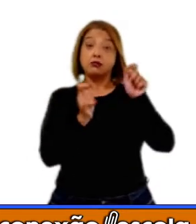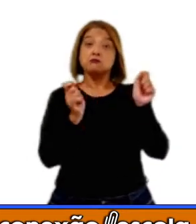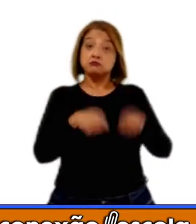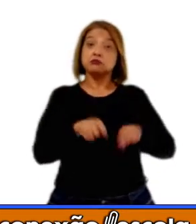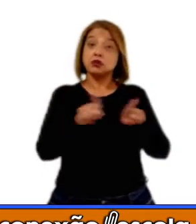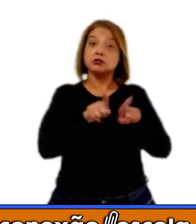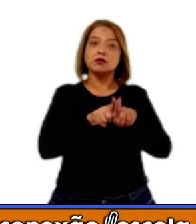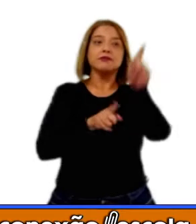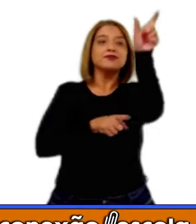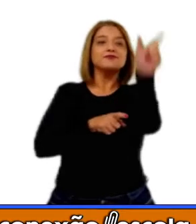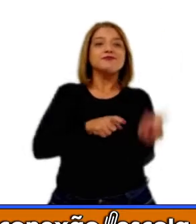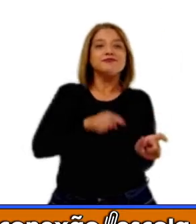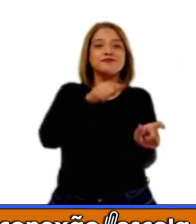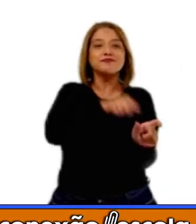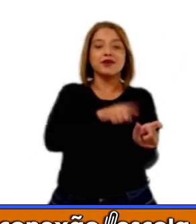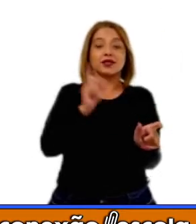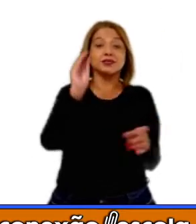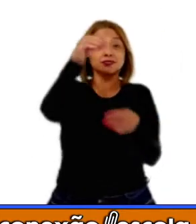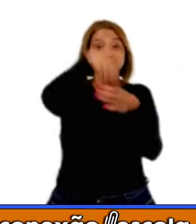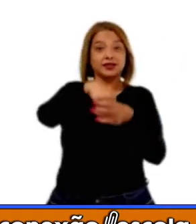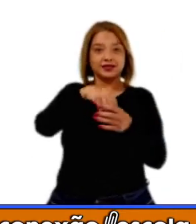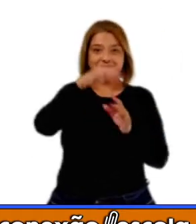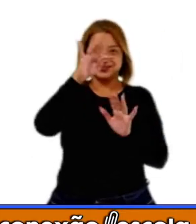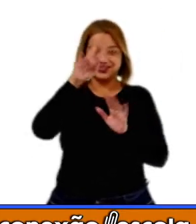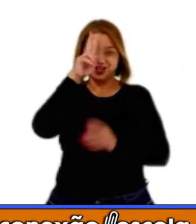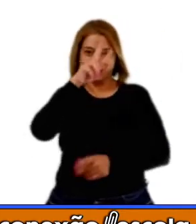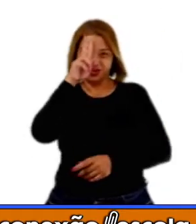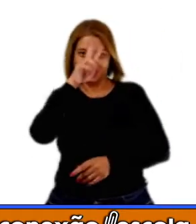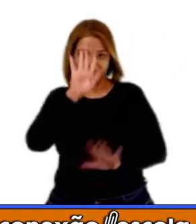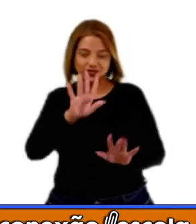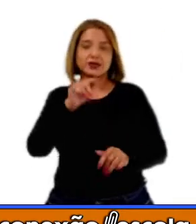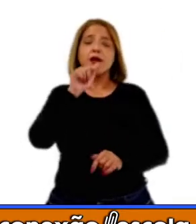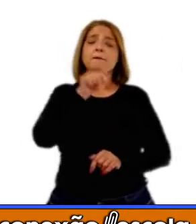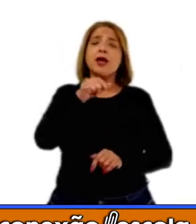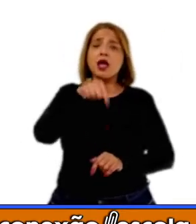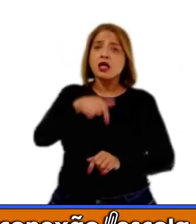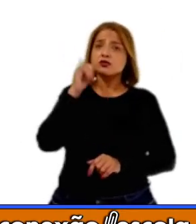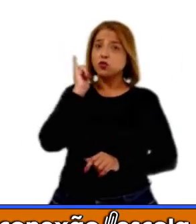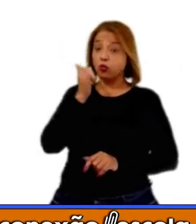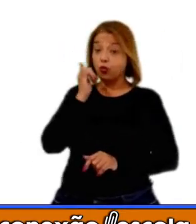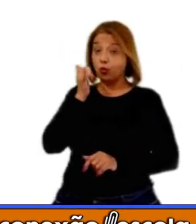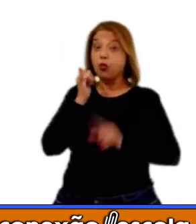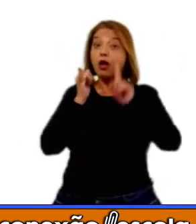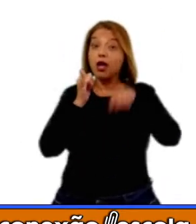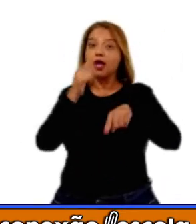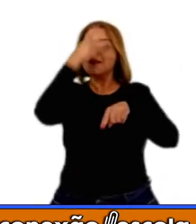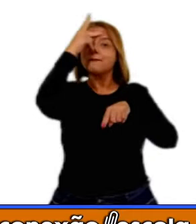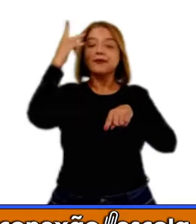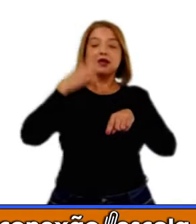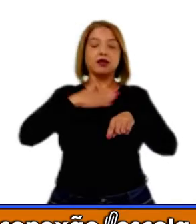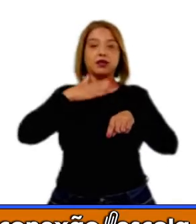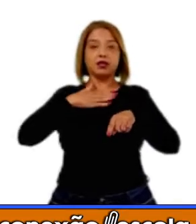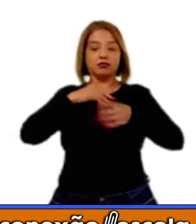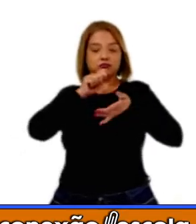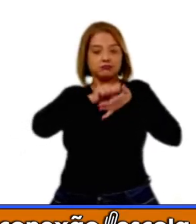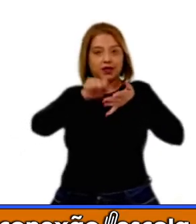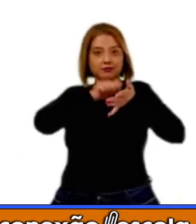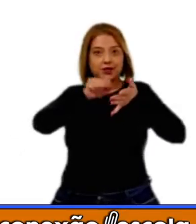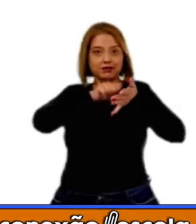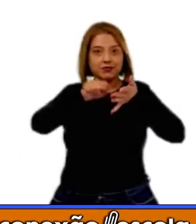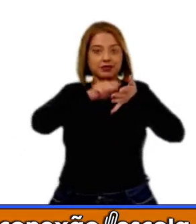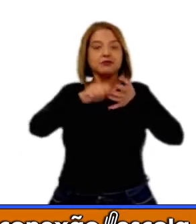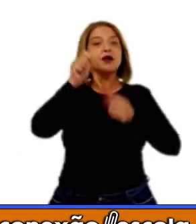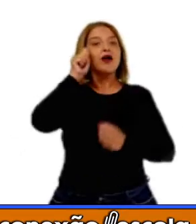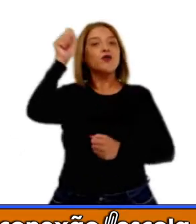personagem. Mas neste conto em especial, nós observamos que o narrador é o escritor, é o Monteiro